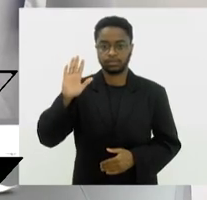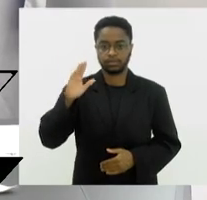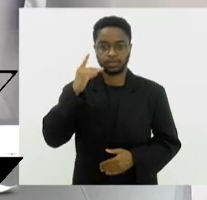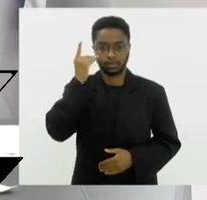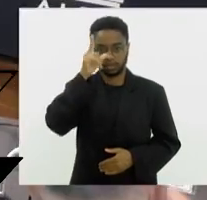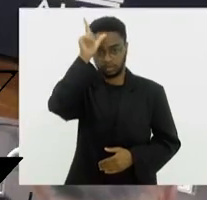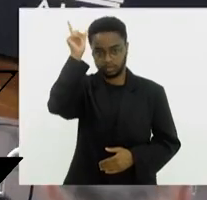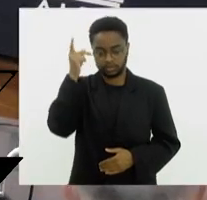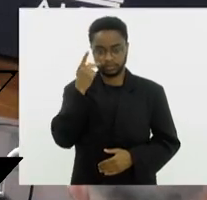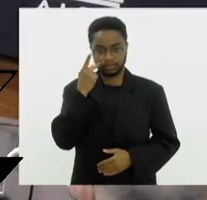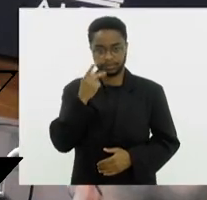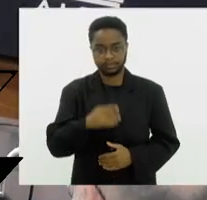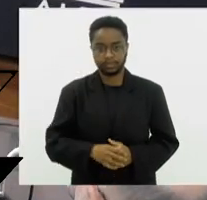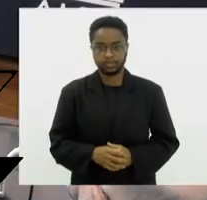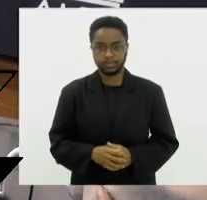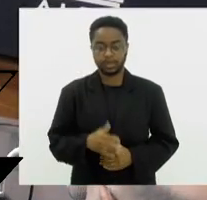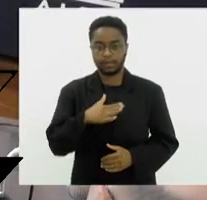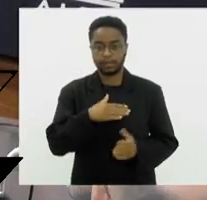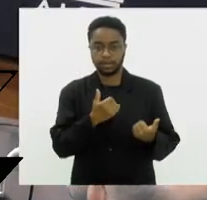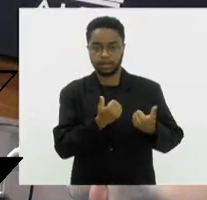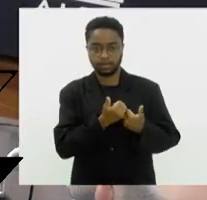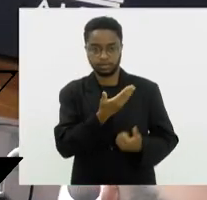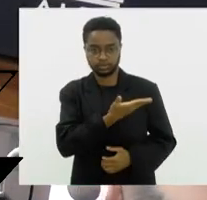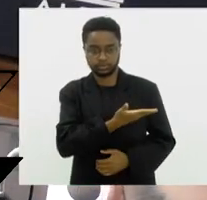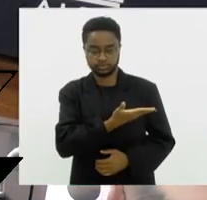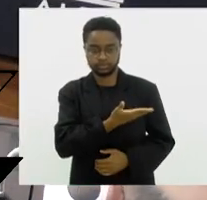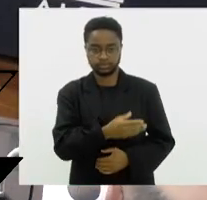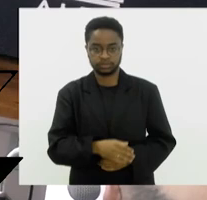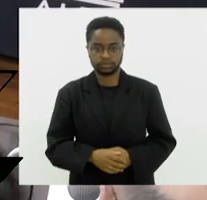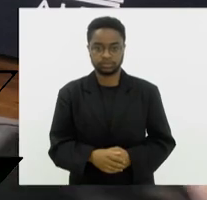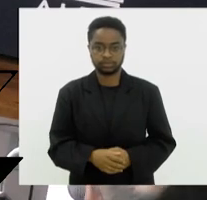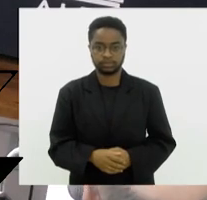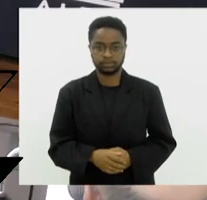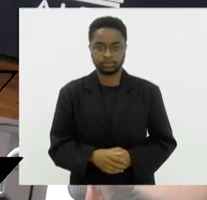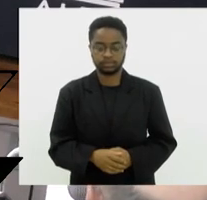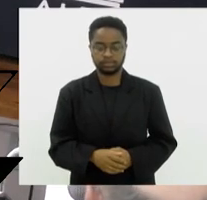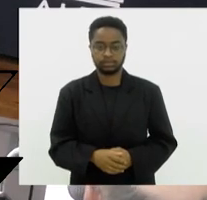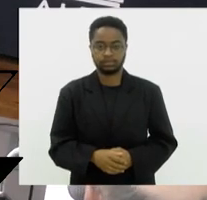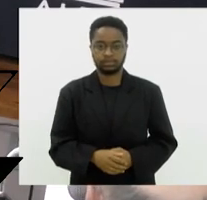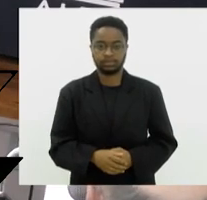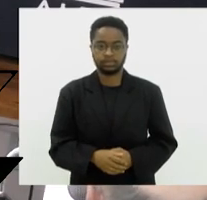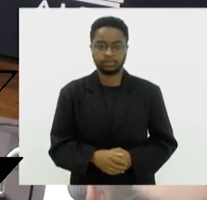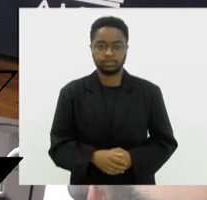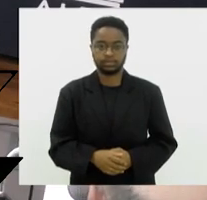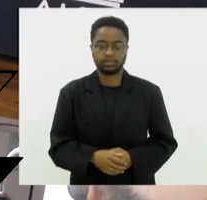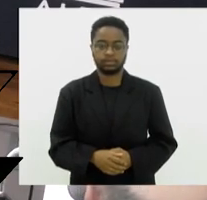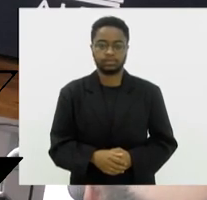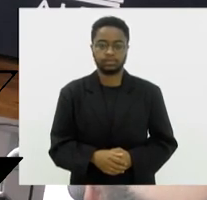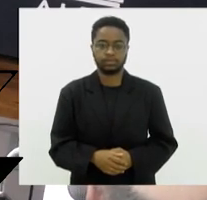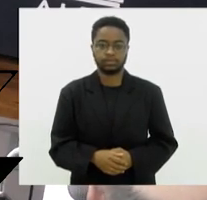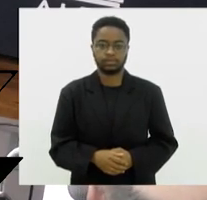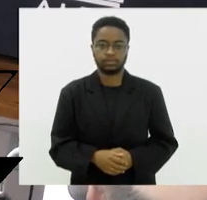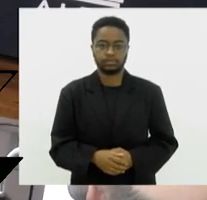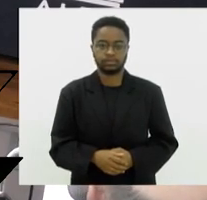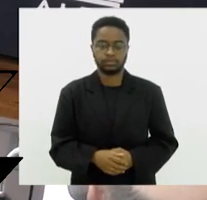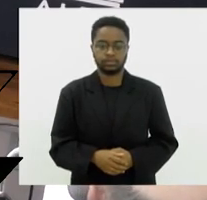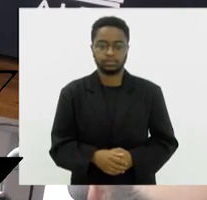Minha assessoria aqui está me informando que